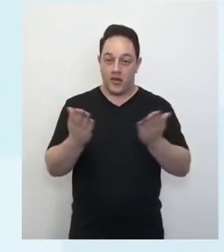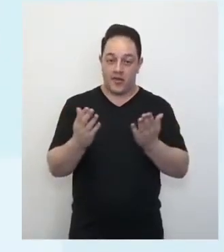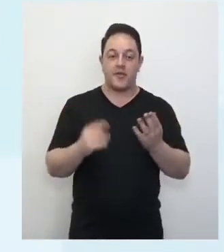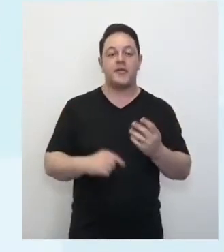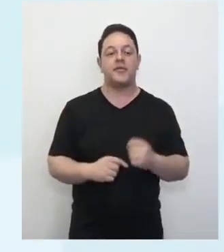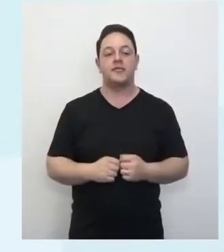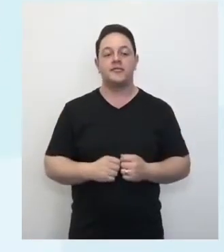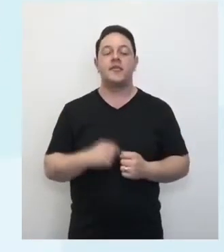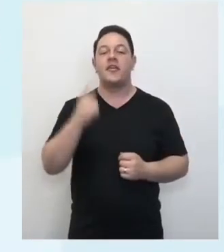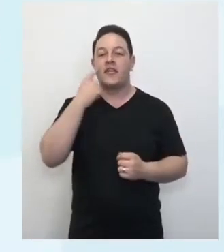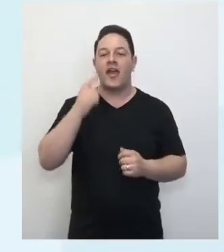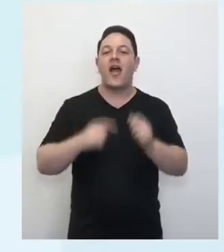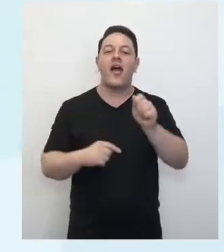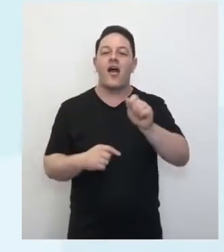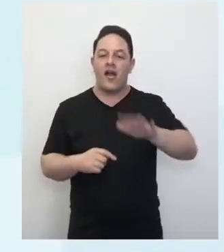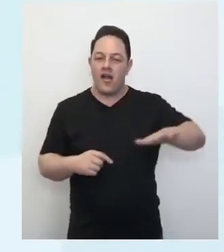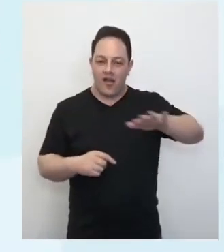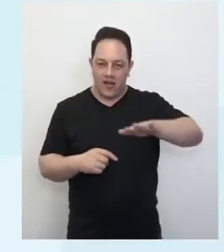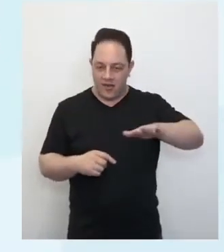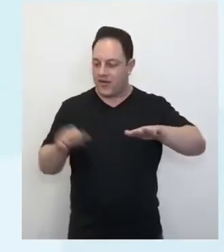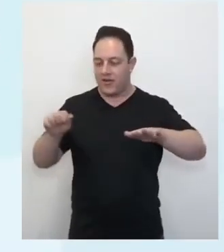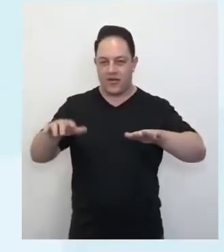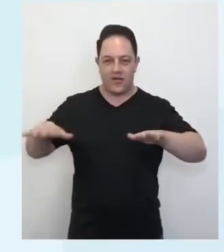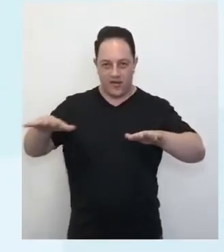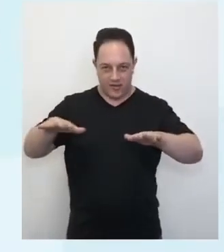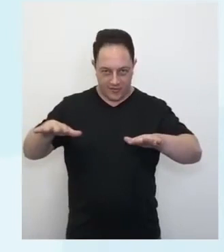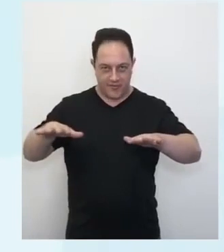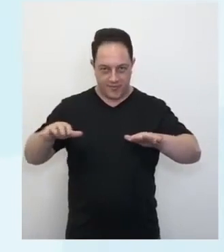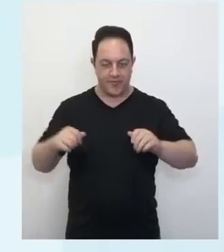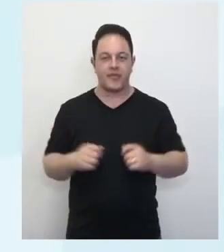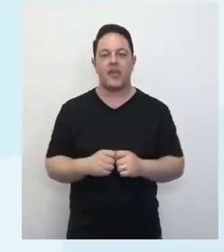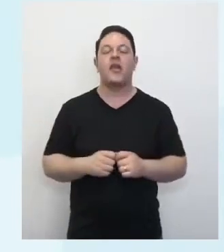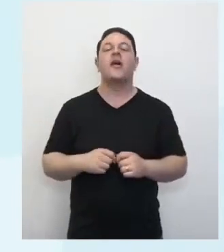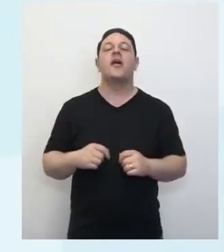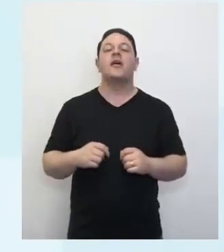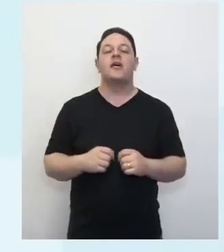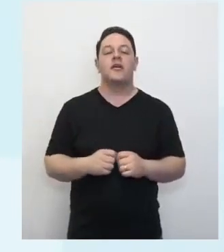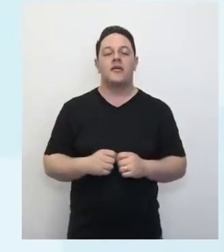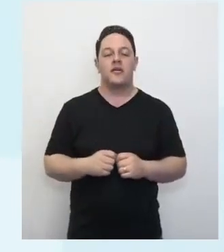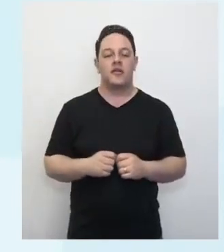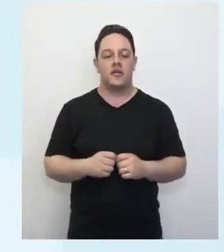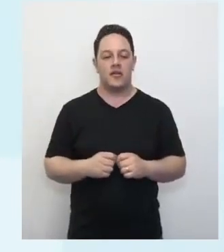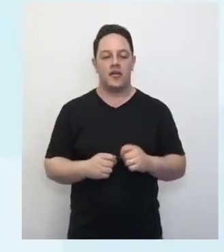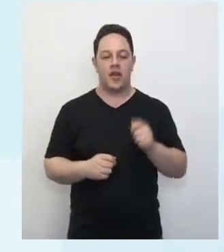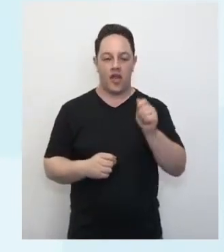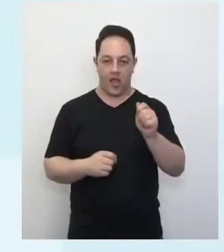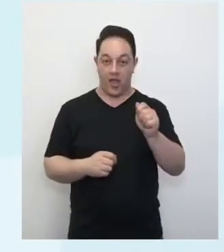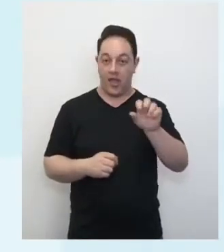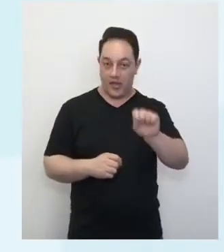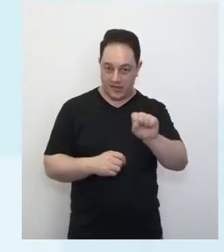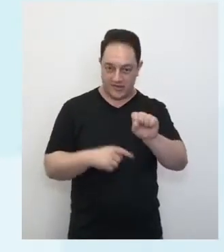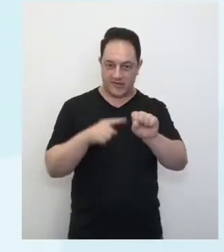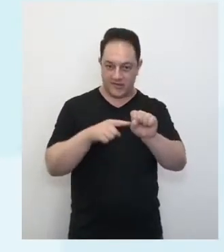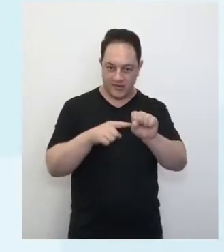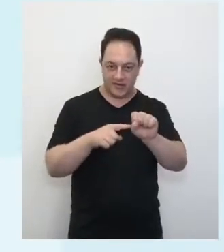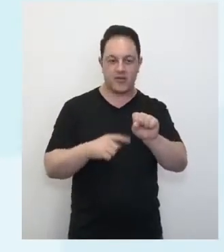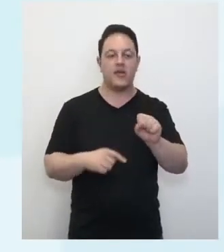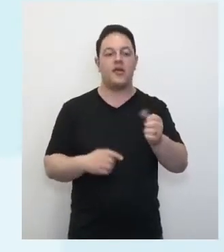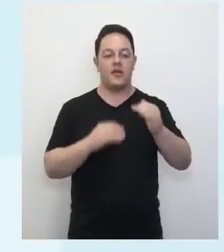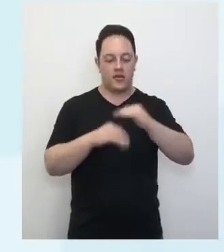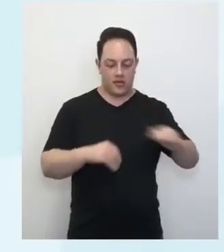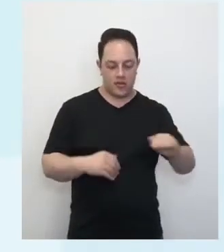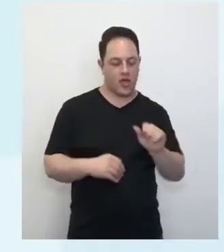área da secção e na área da base então se eu pego a pirâmide